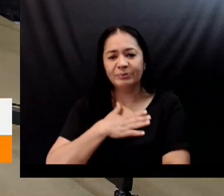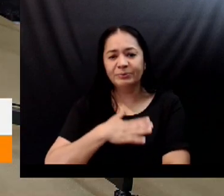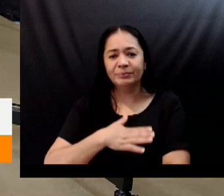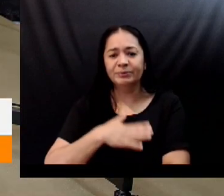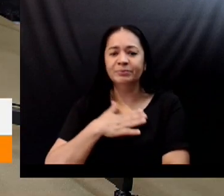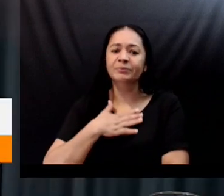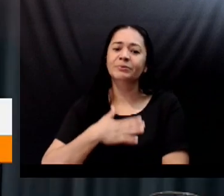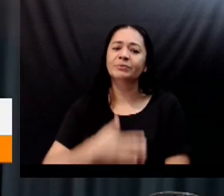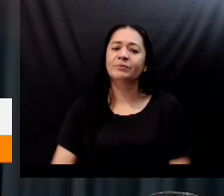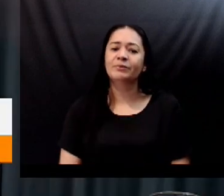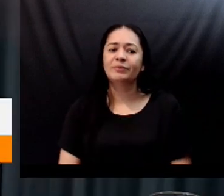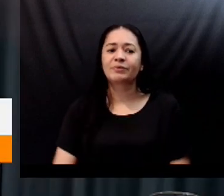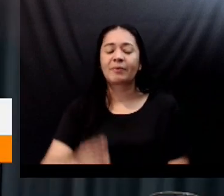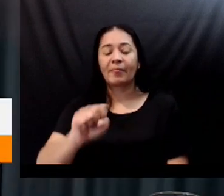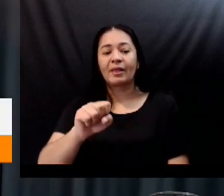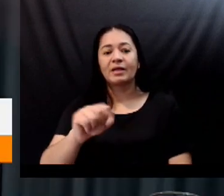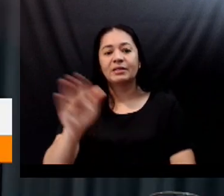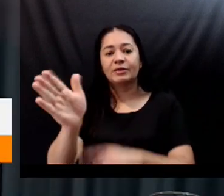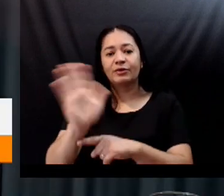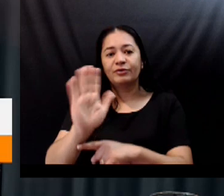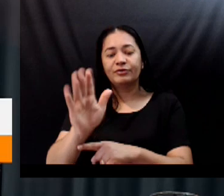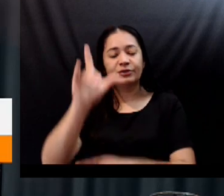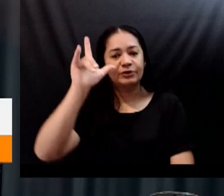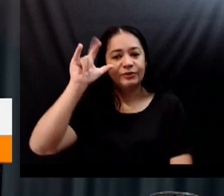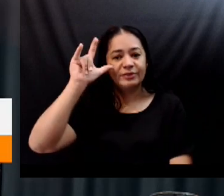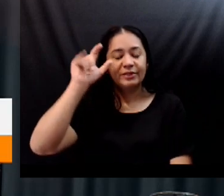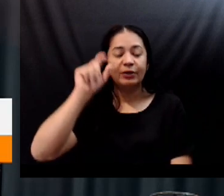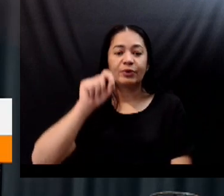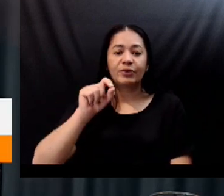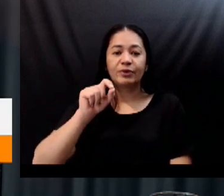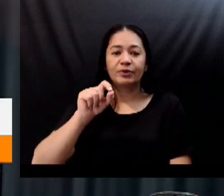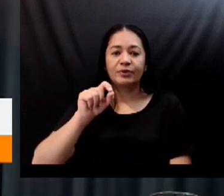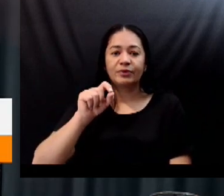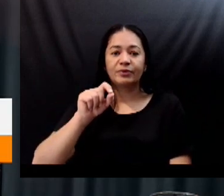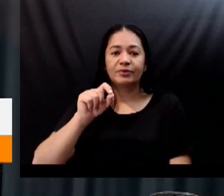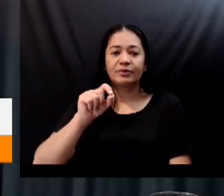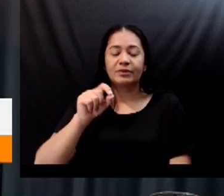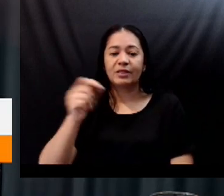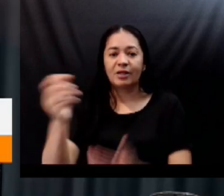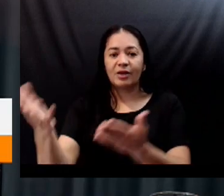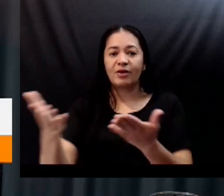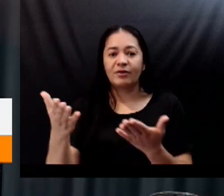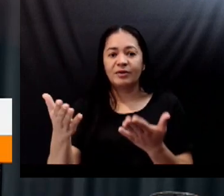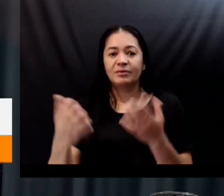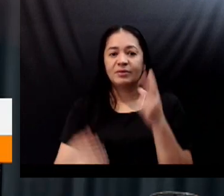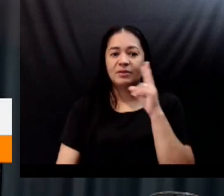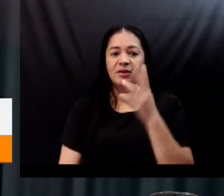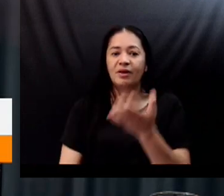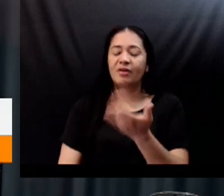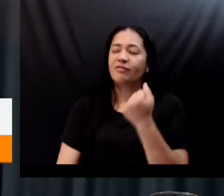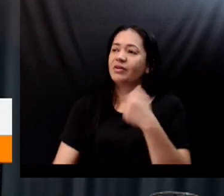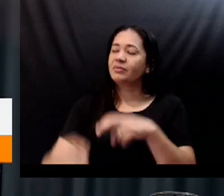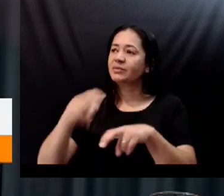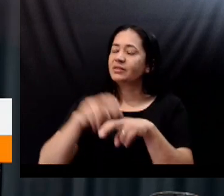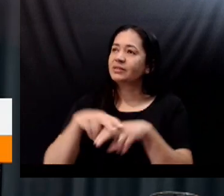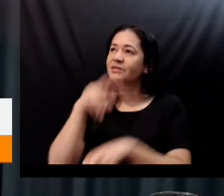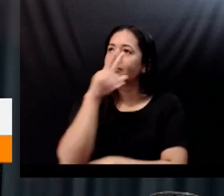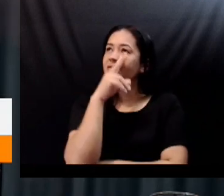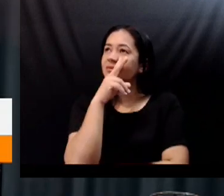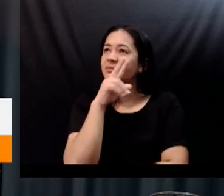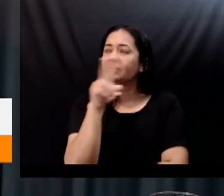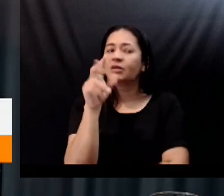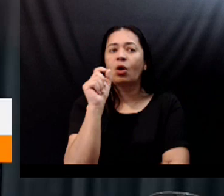vídeo no Instagram que ela chama pessoas na rua e fala: "Vamos contemplar?" E as pessoas não sabem o que é essa